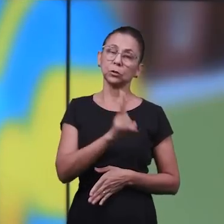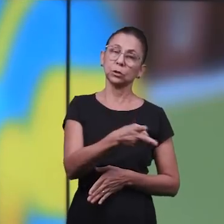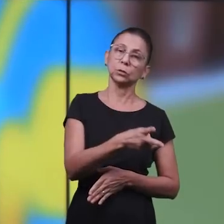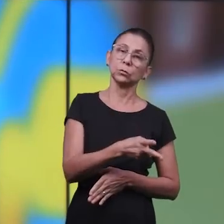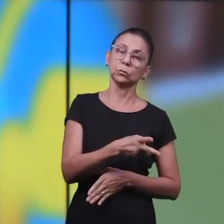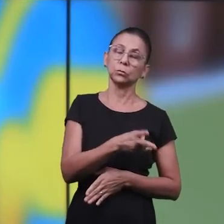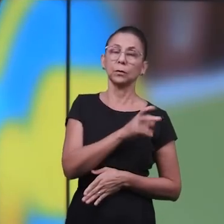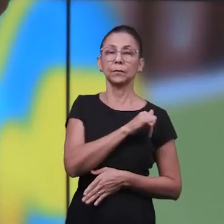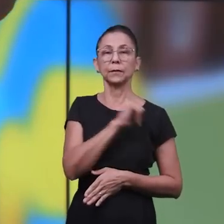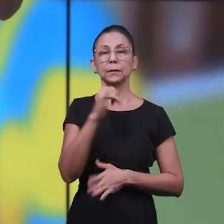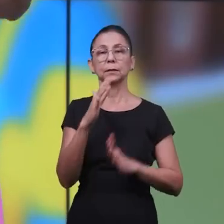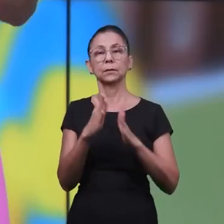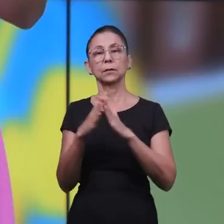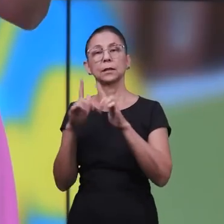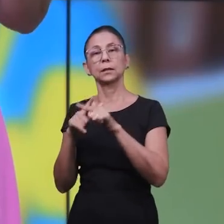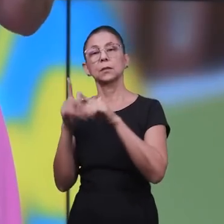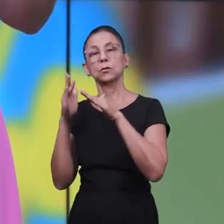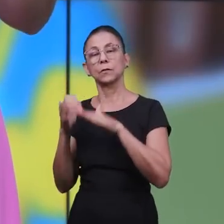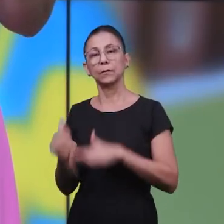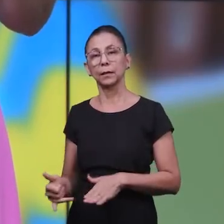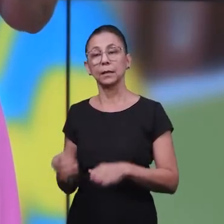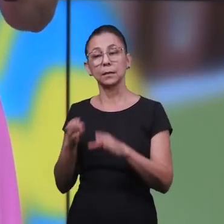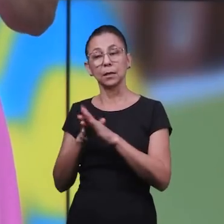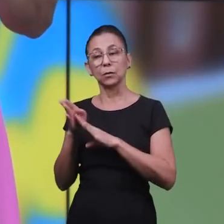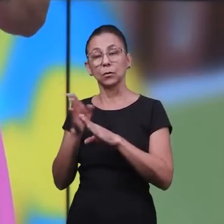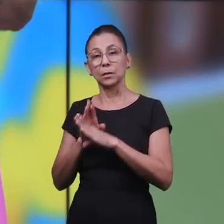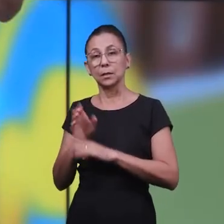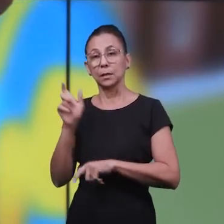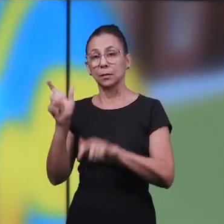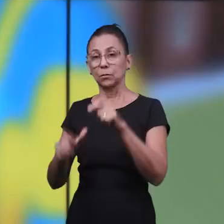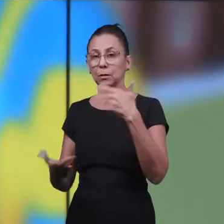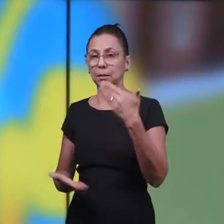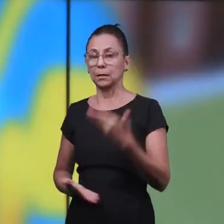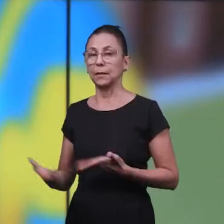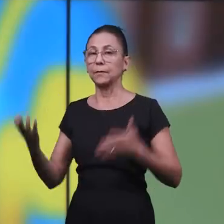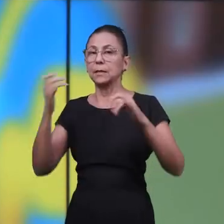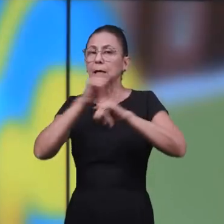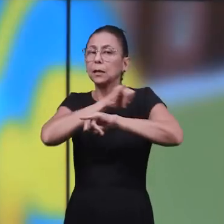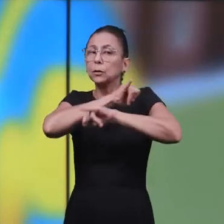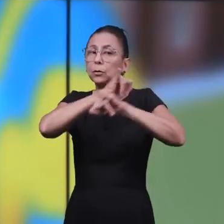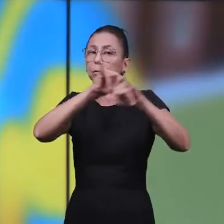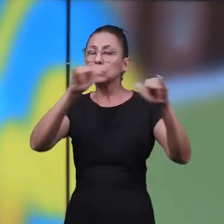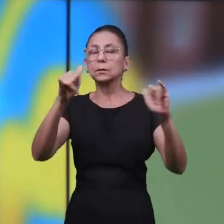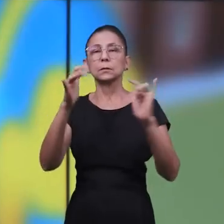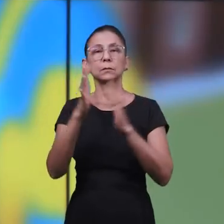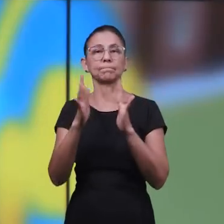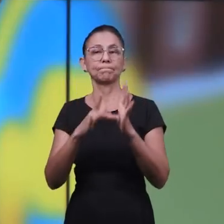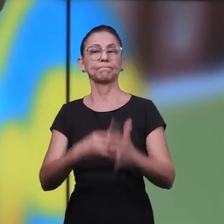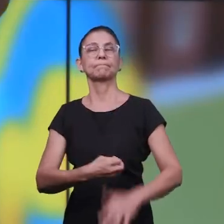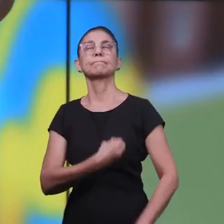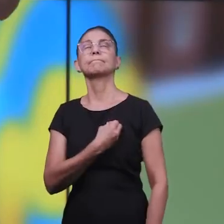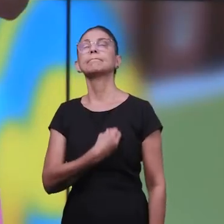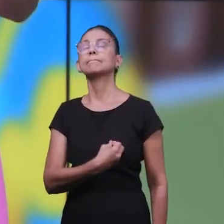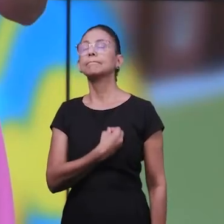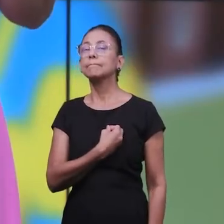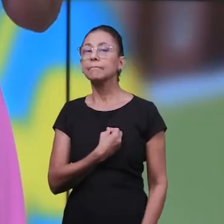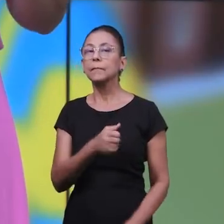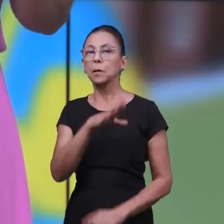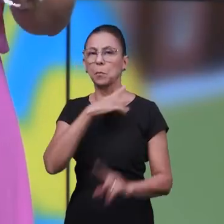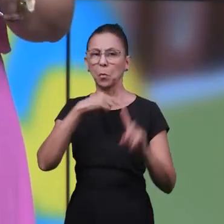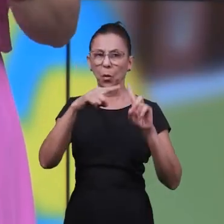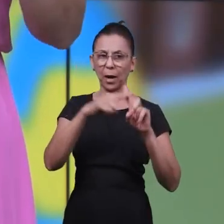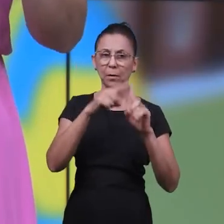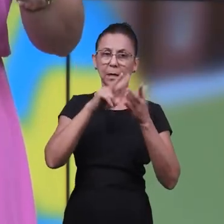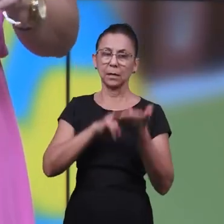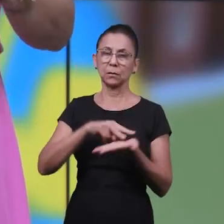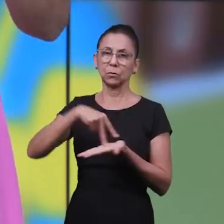os servos fiéis, a anunciarem a palavra dele, anunciarem que Jesus está vivo, que ele